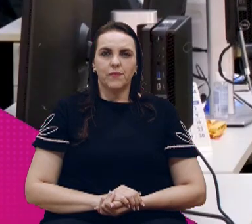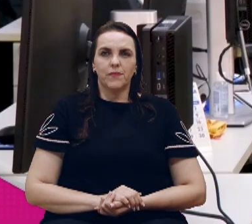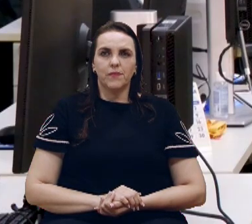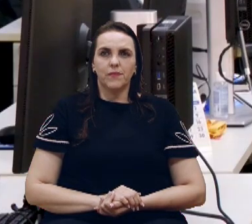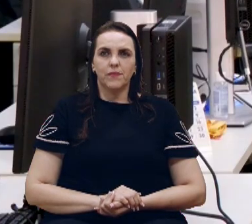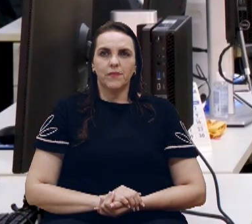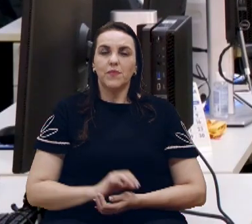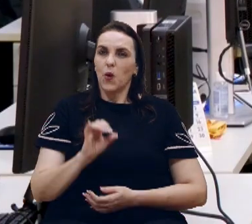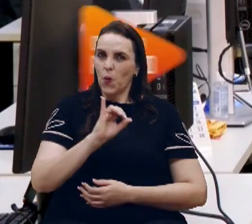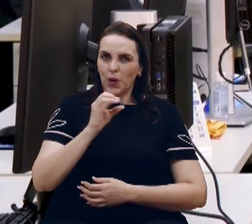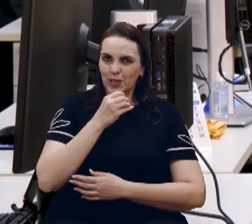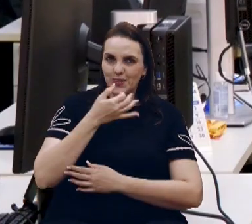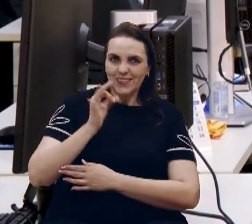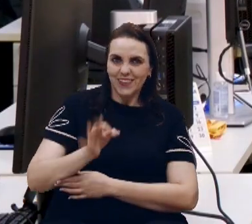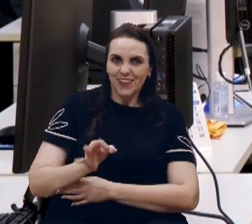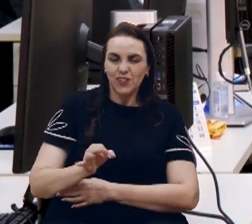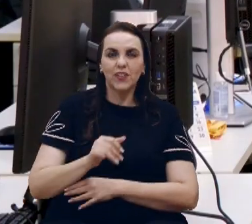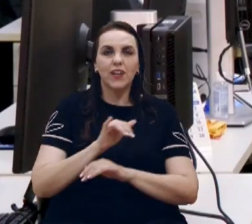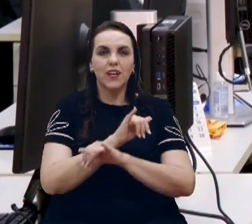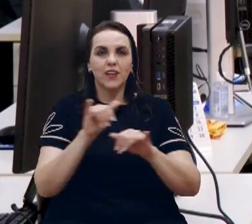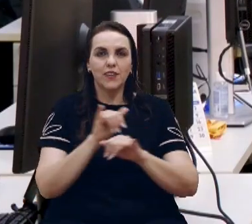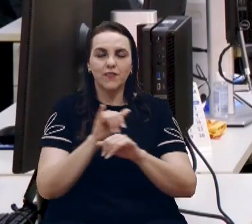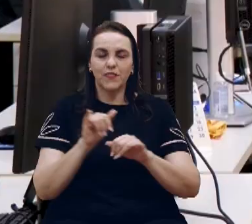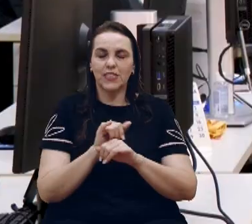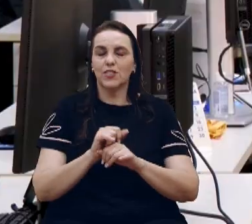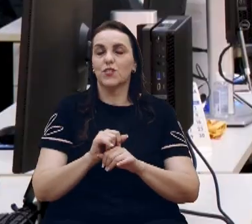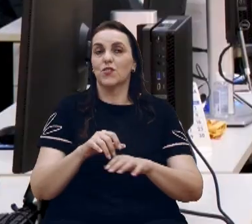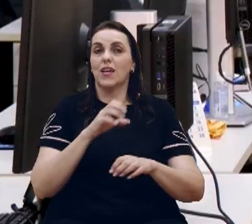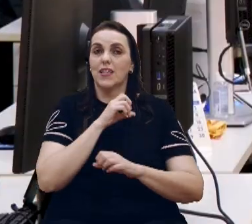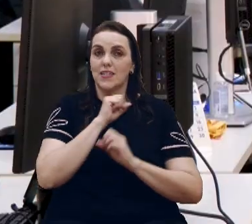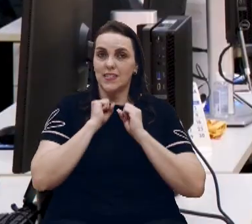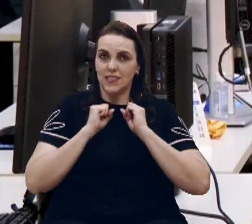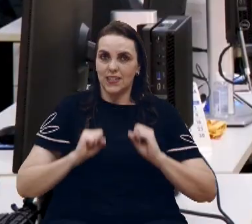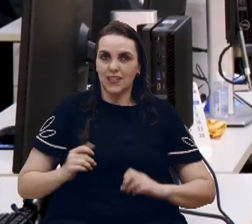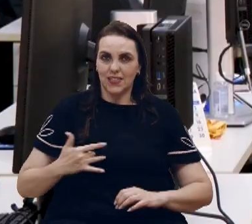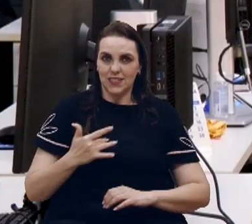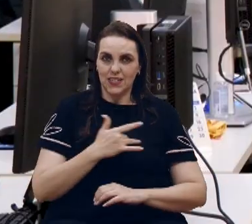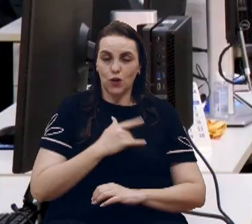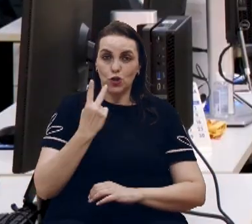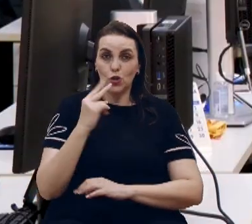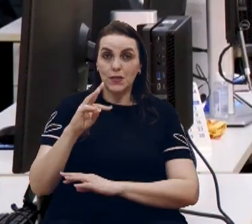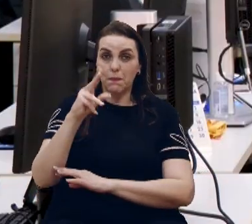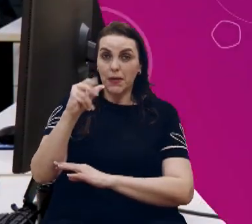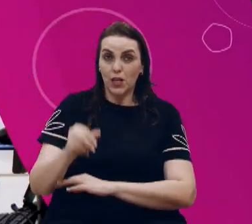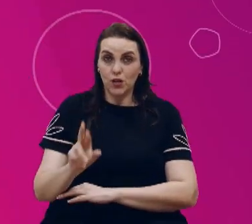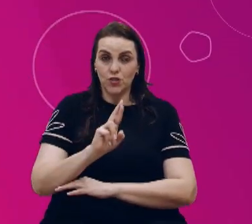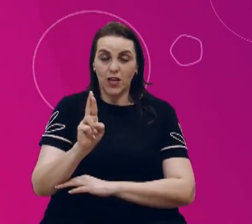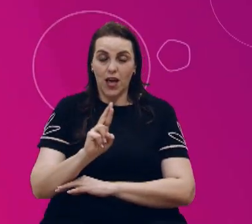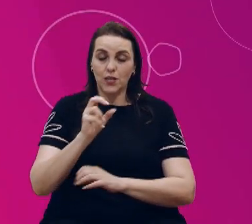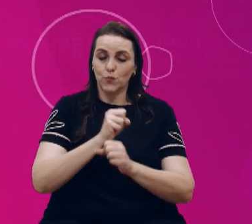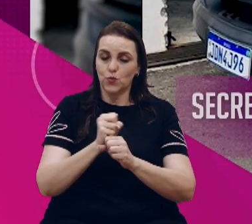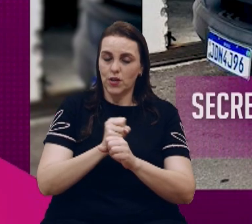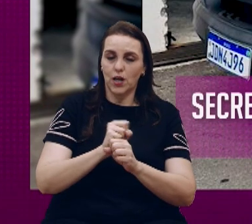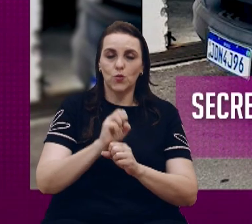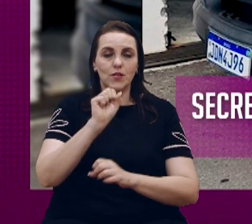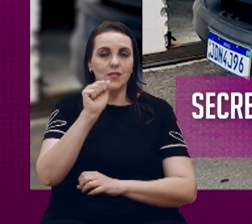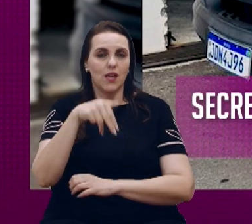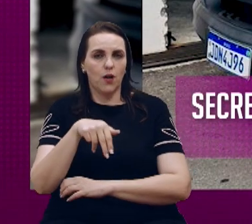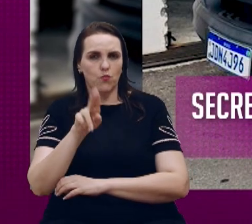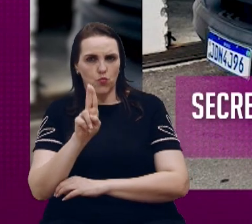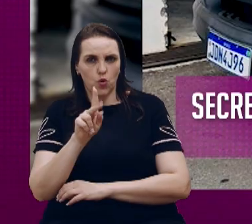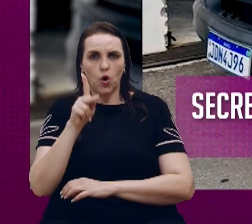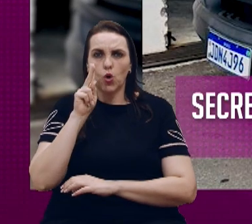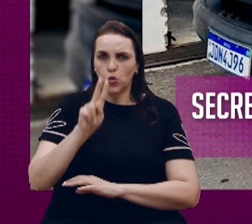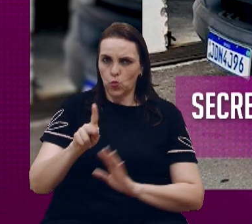Oi pessoal, tudo certo? Informo que a Secretaria da Saúde garante cerca de 2 milhões de reais por ano para a SAMU. 2 portarias